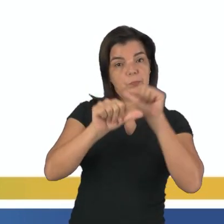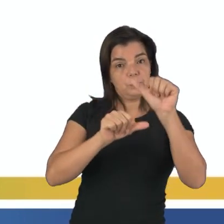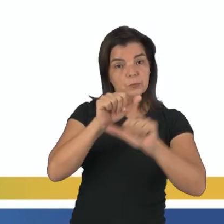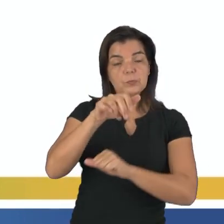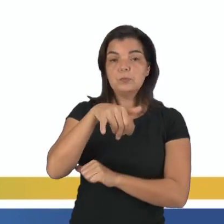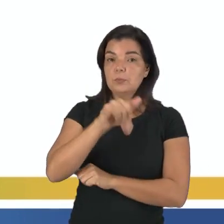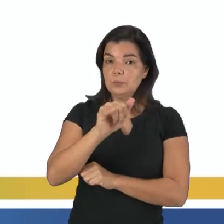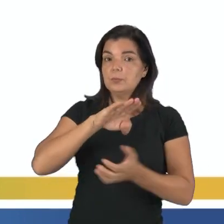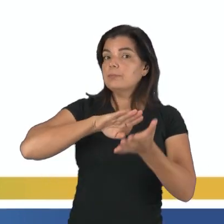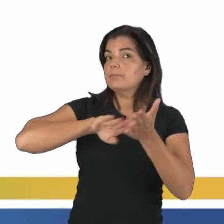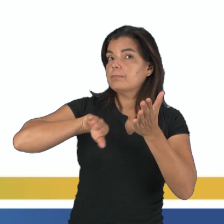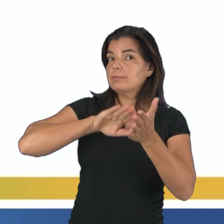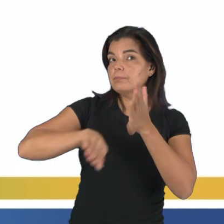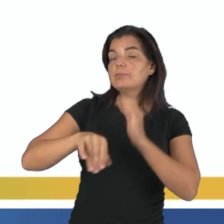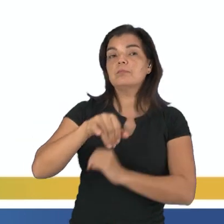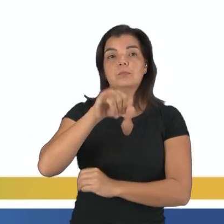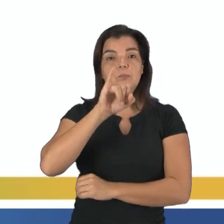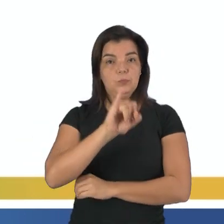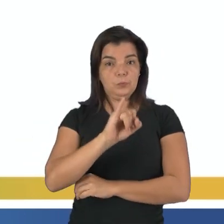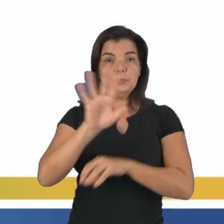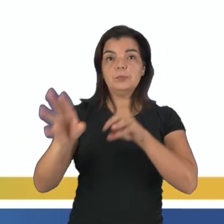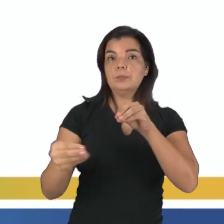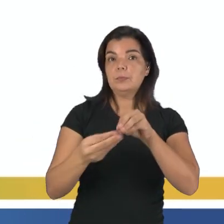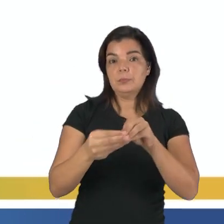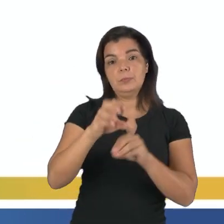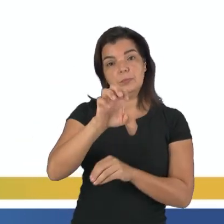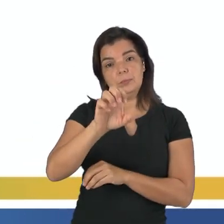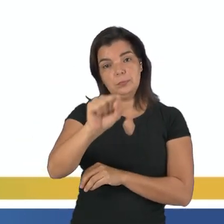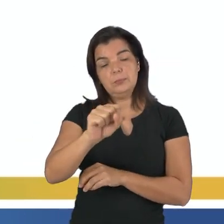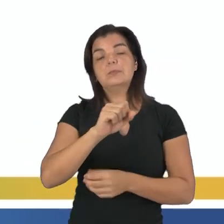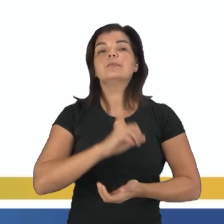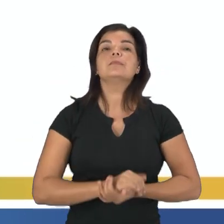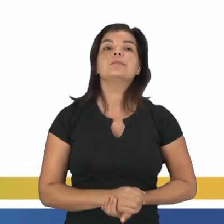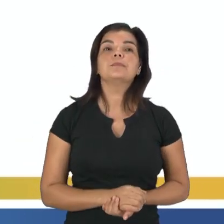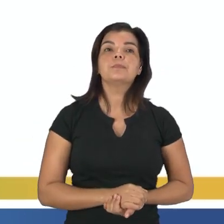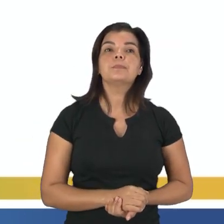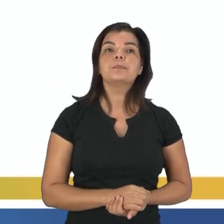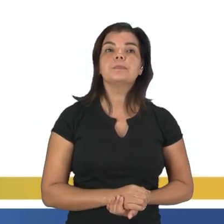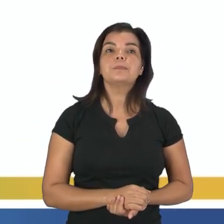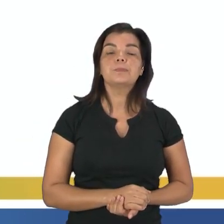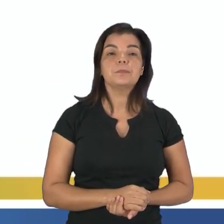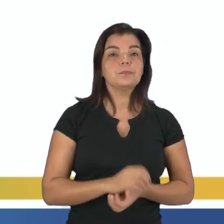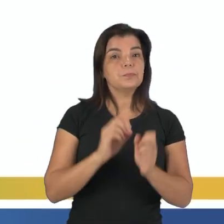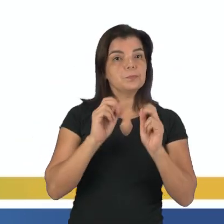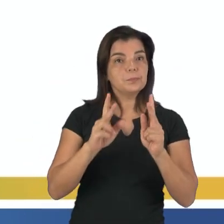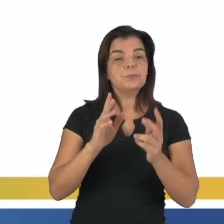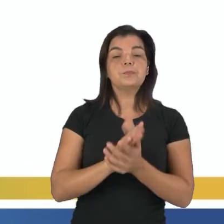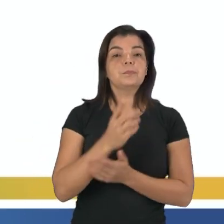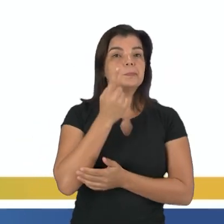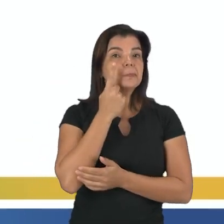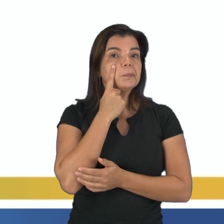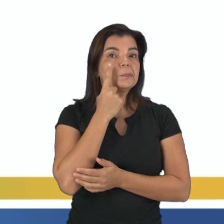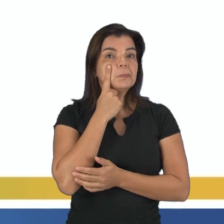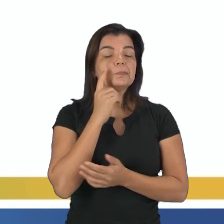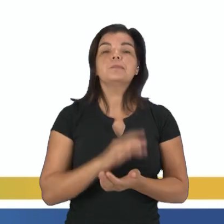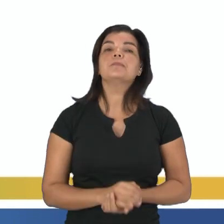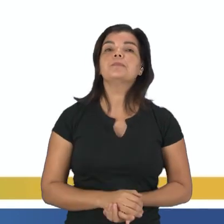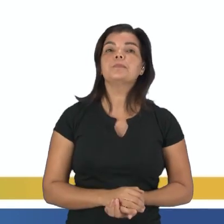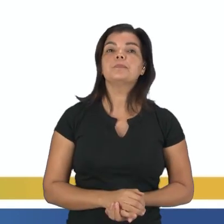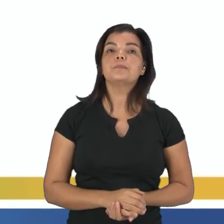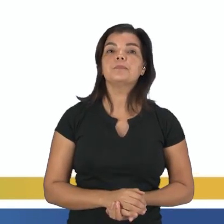vai tirar o Y, acrescentar o I, E, S no final, ok? Então, observem os exemplos